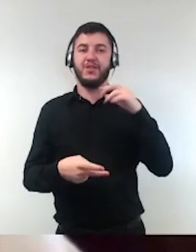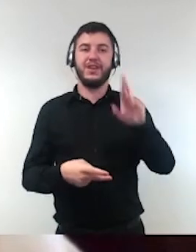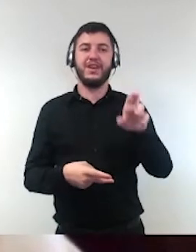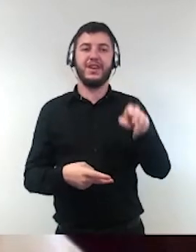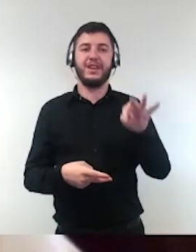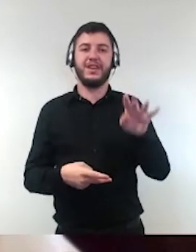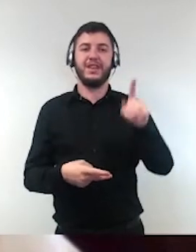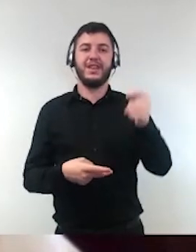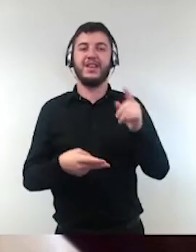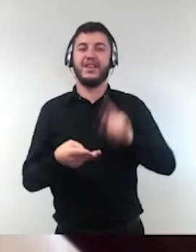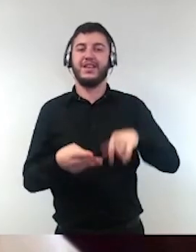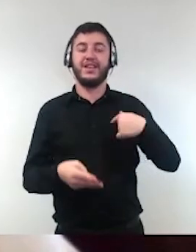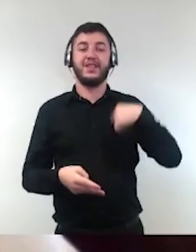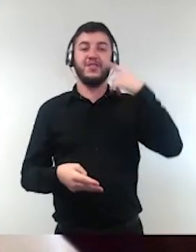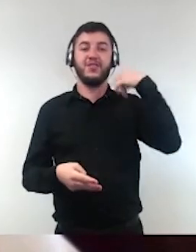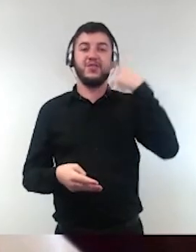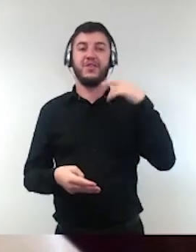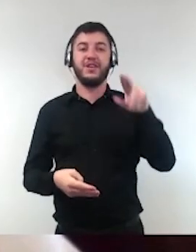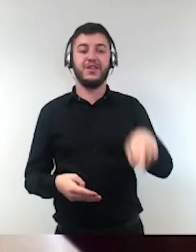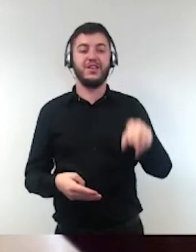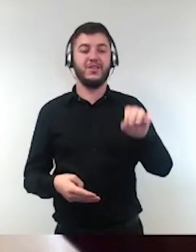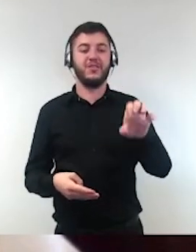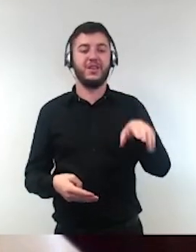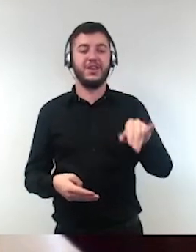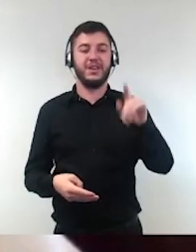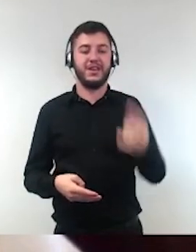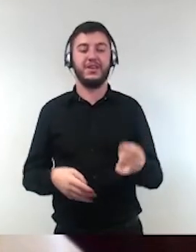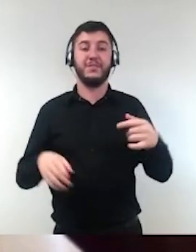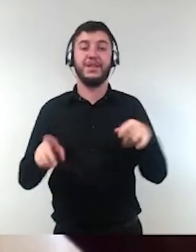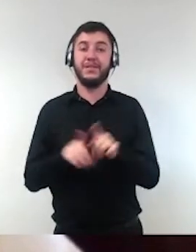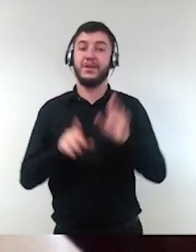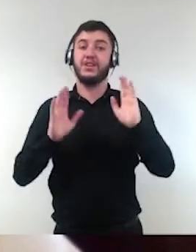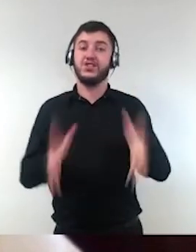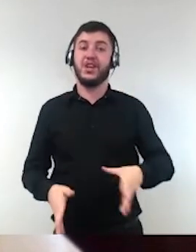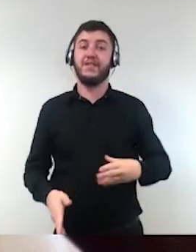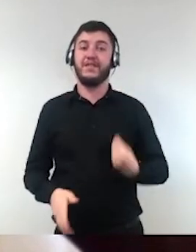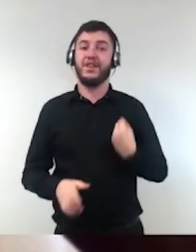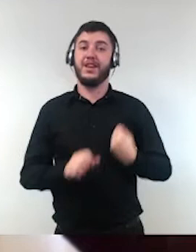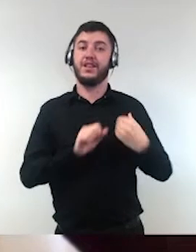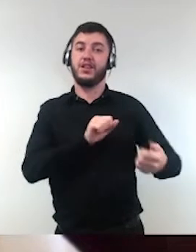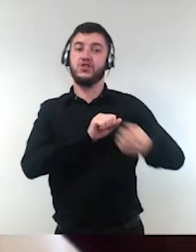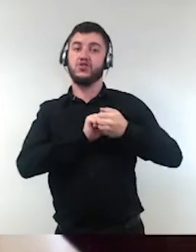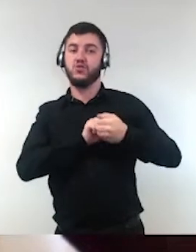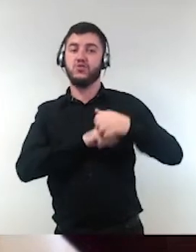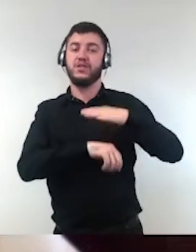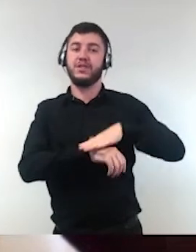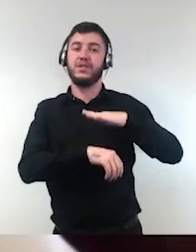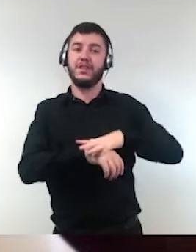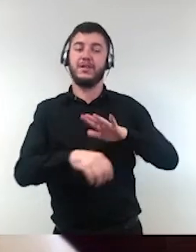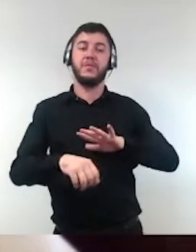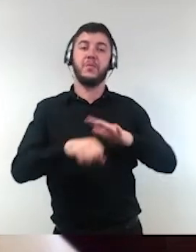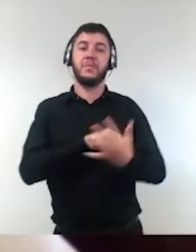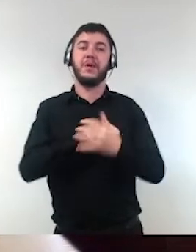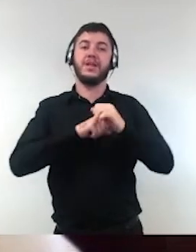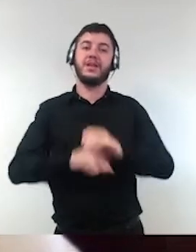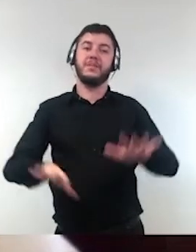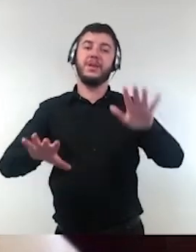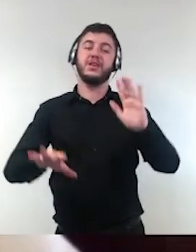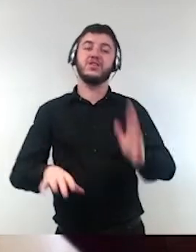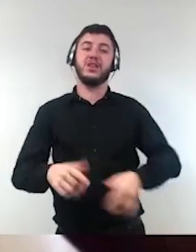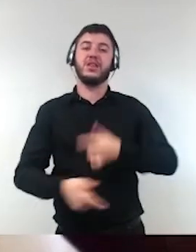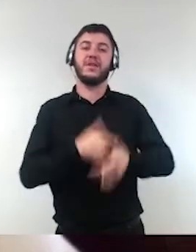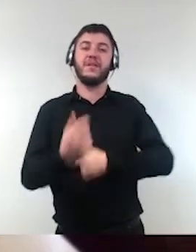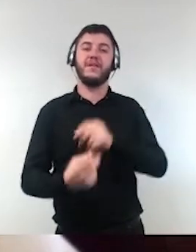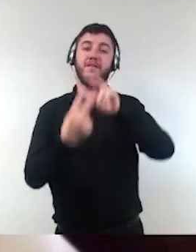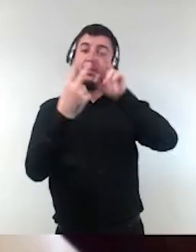tem estado comigo de verdade durante todo esse tempo de pandemia em salas virtuais,